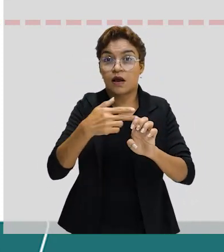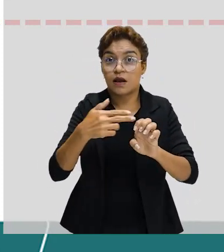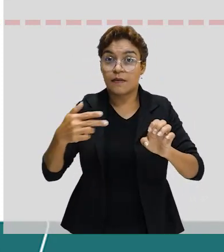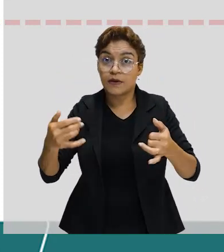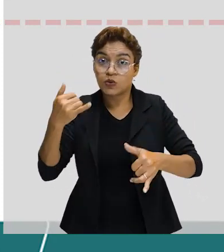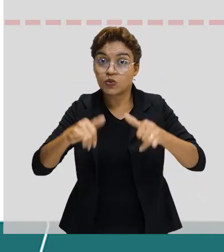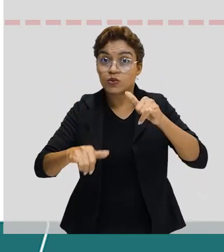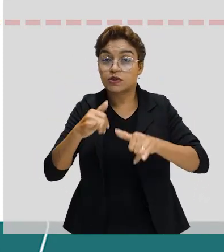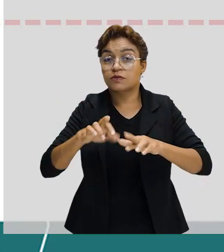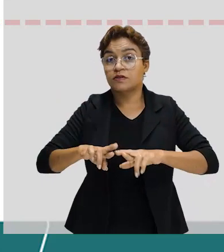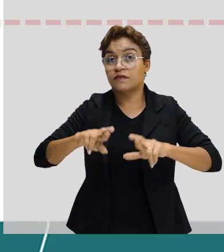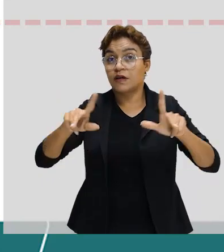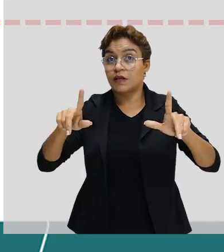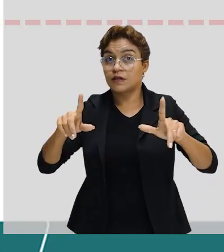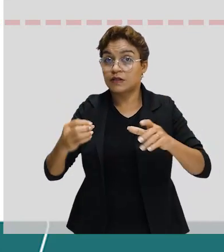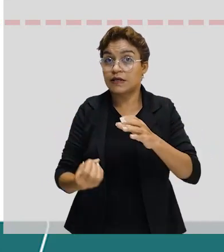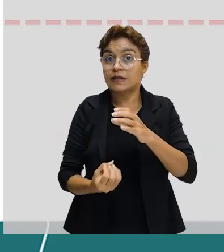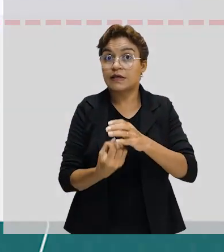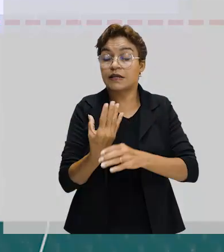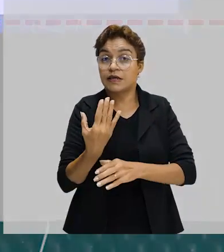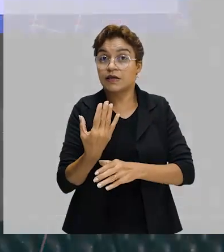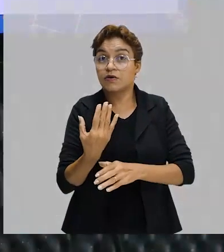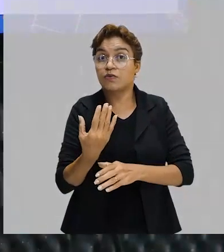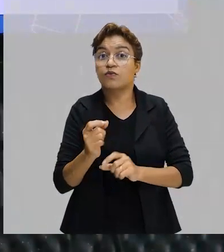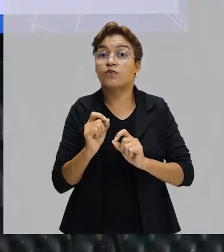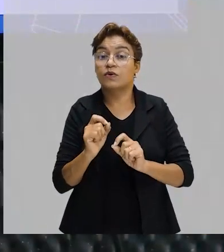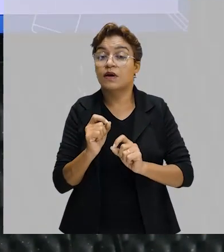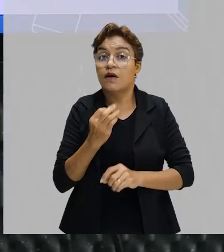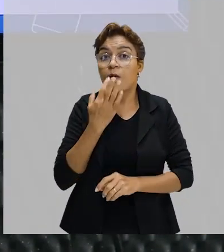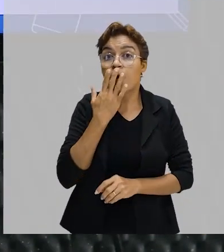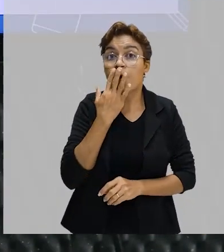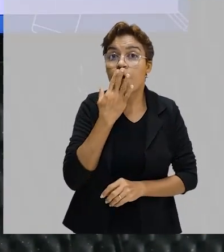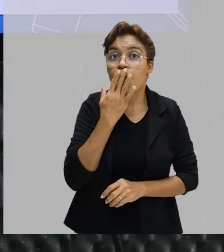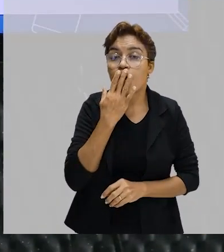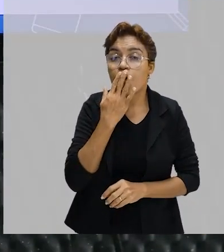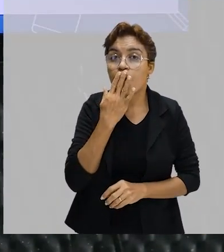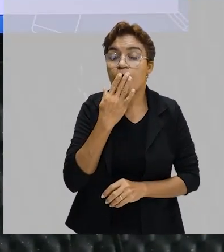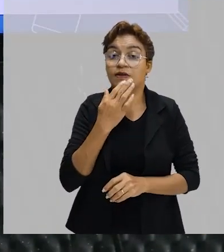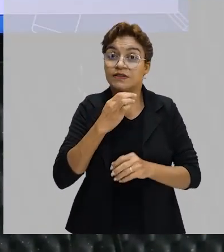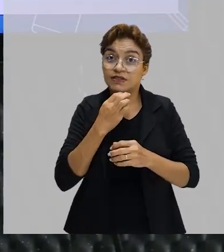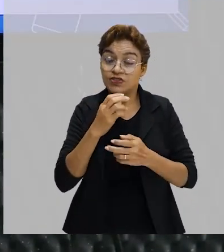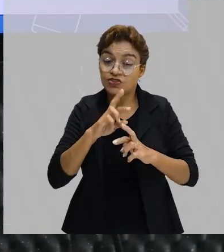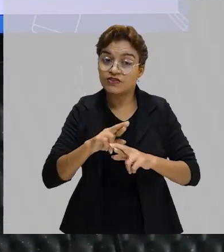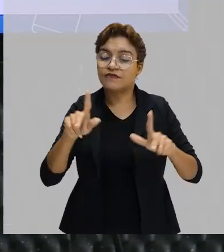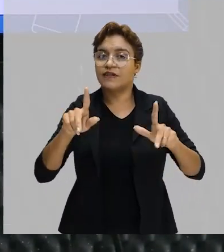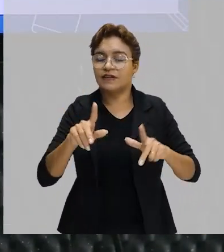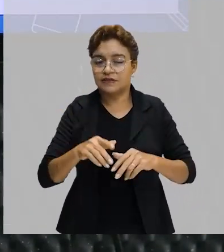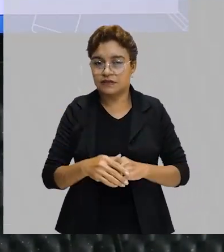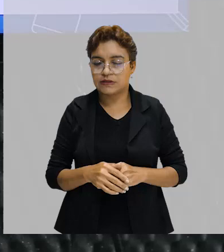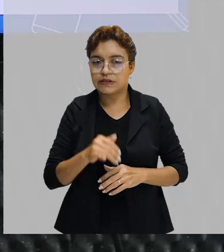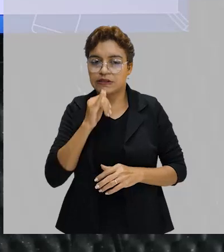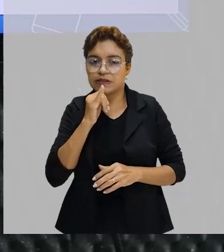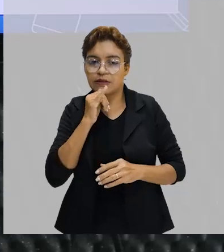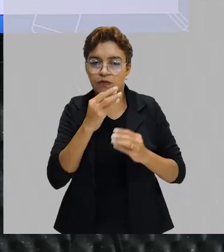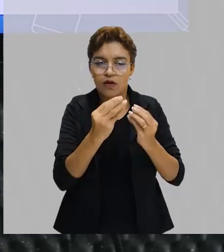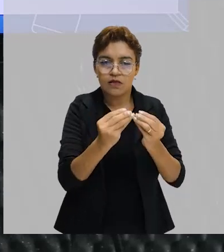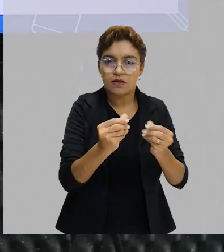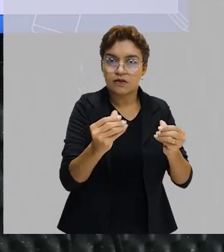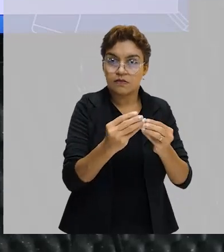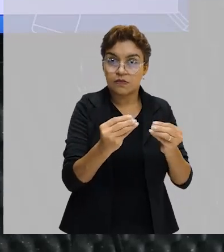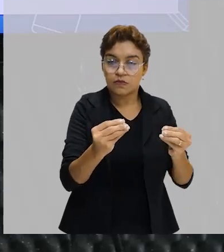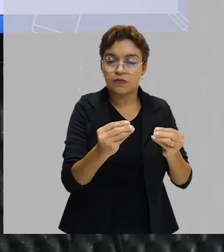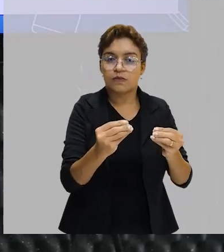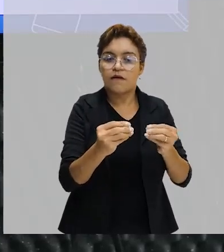produzem espectros diferentes, ou seja, aquela decomposição ela varia de